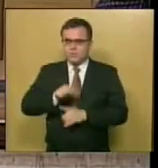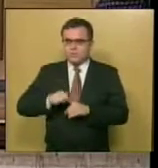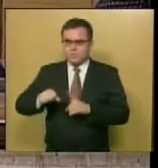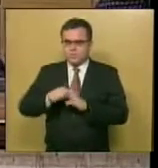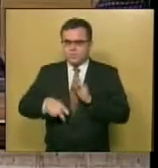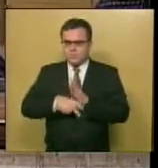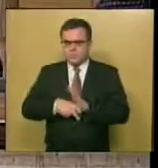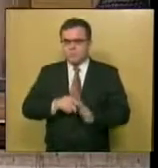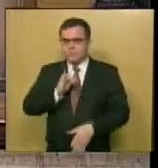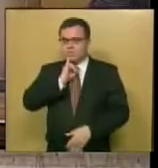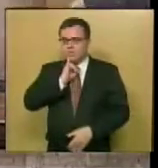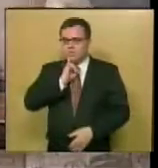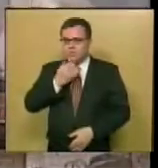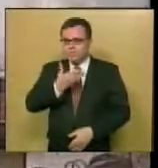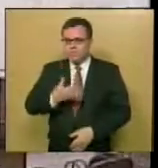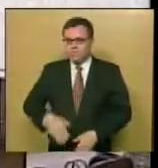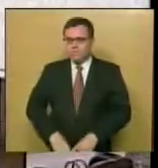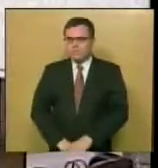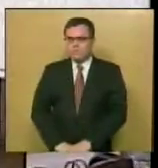Itabaiana.